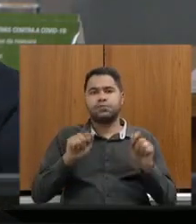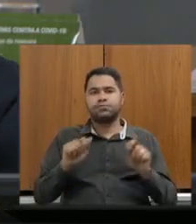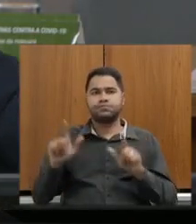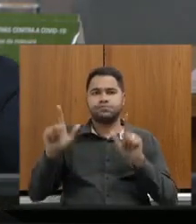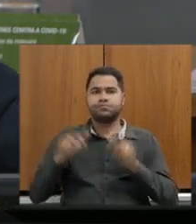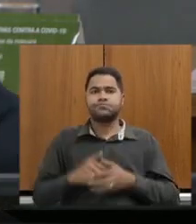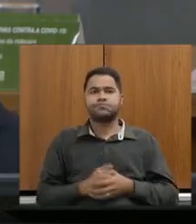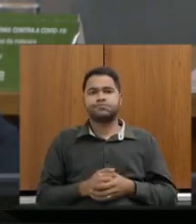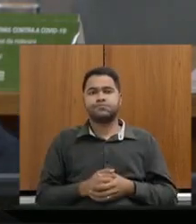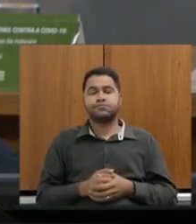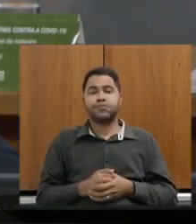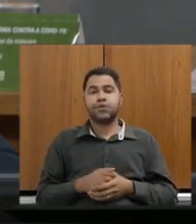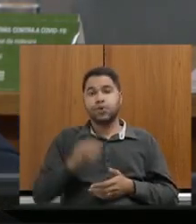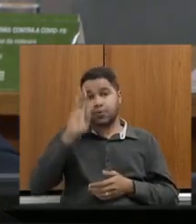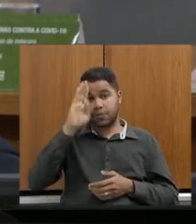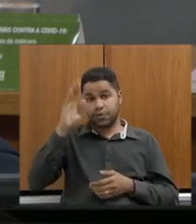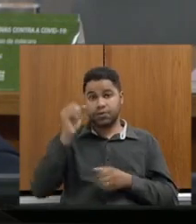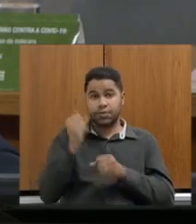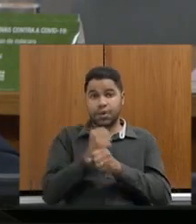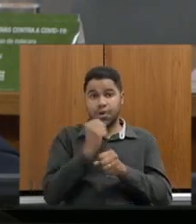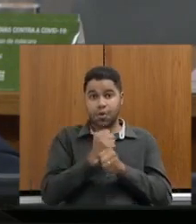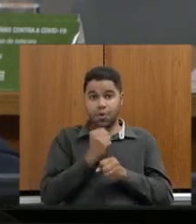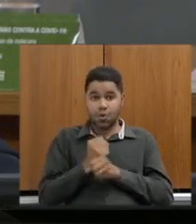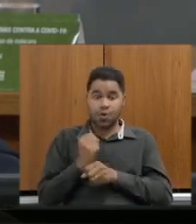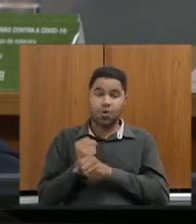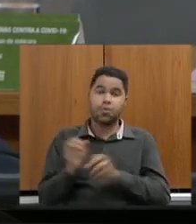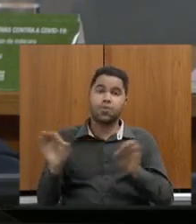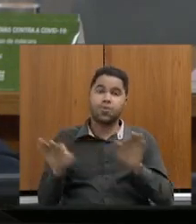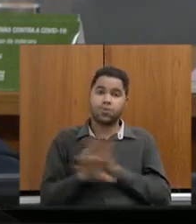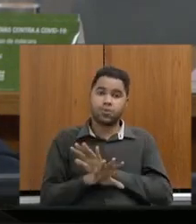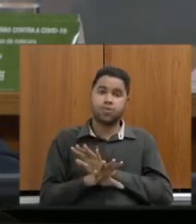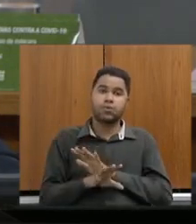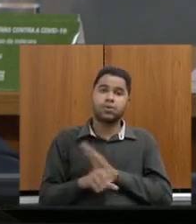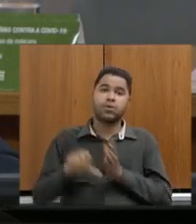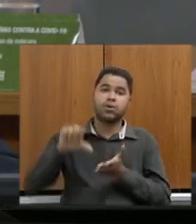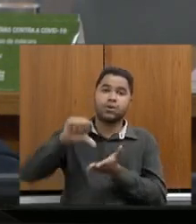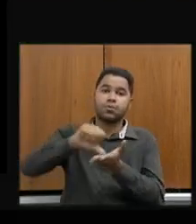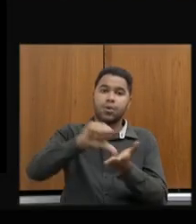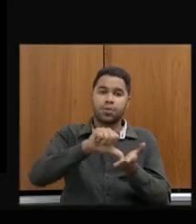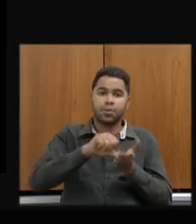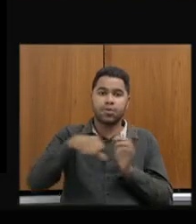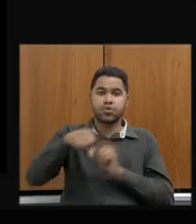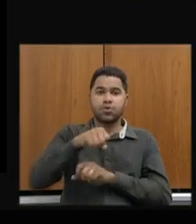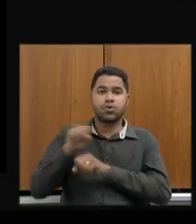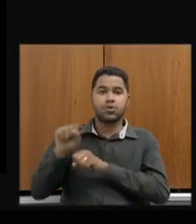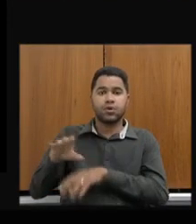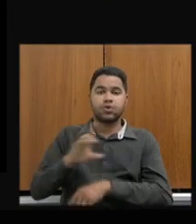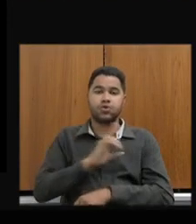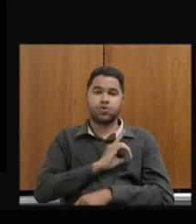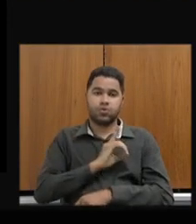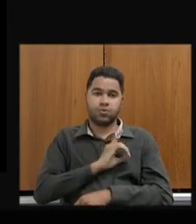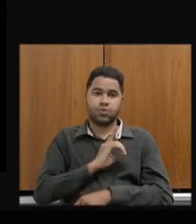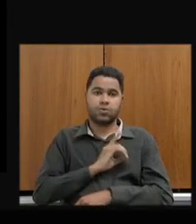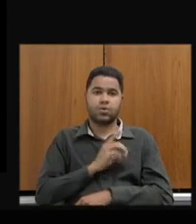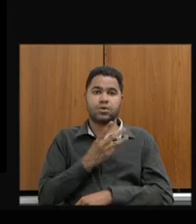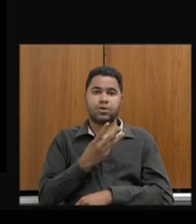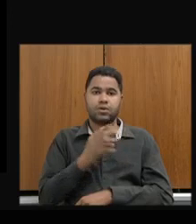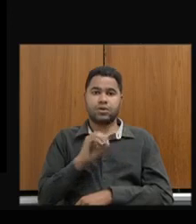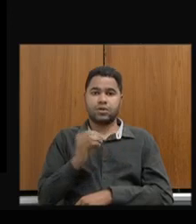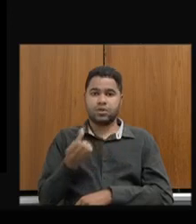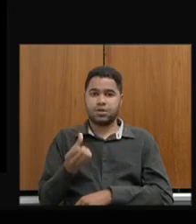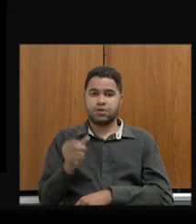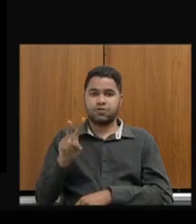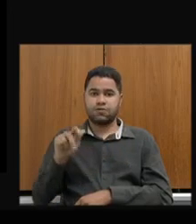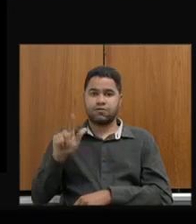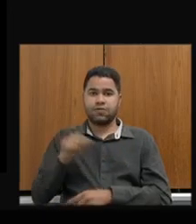passar nossos principais obras concluídas são né unidades prisionais e socioeducativo de Divinópolis para a presença de vagas